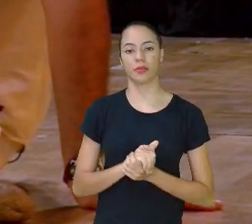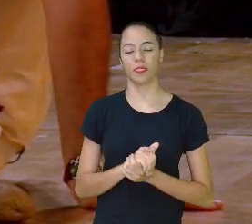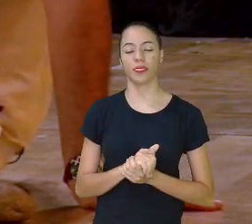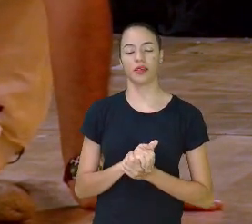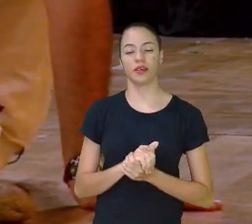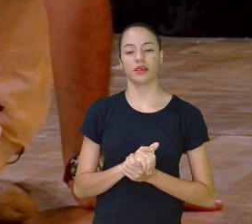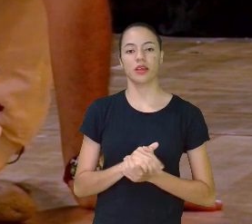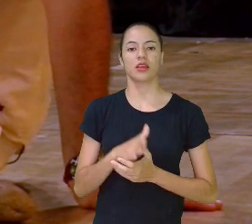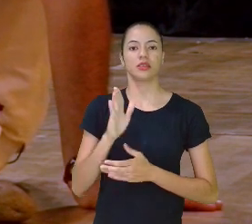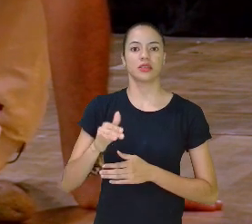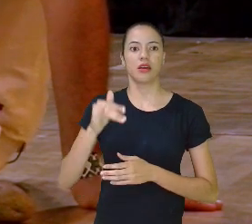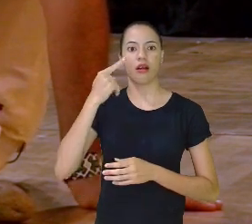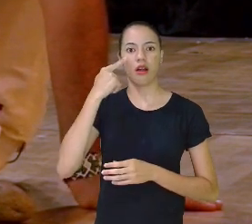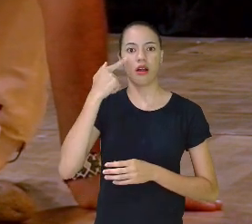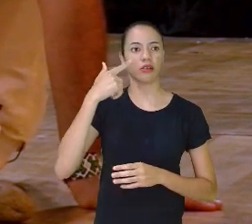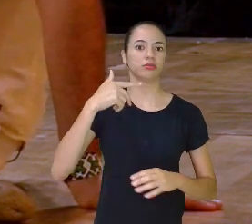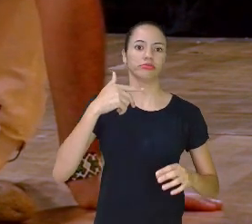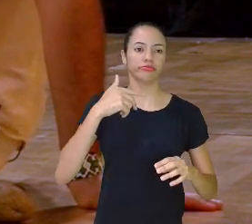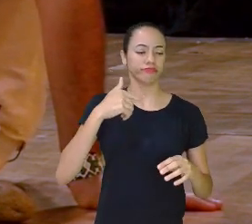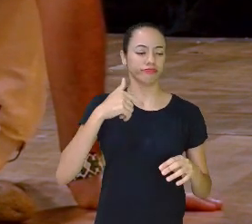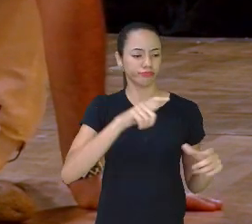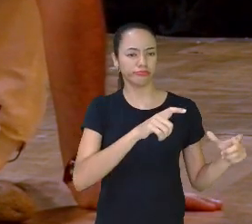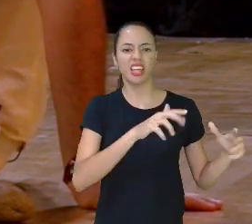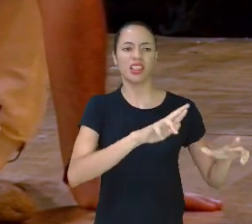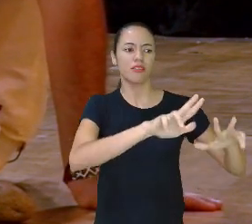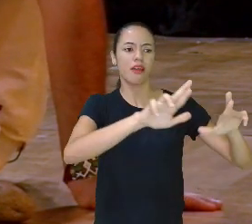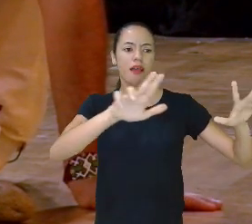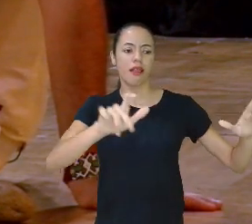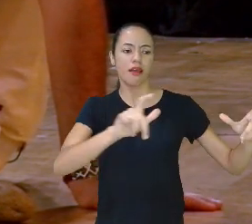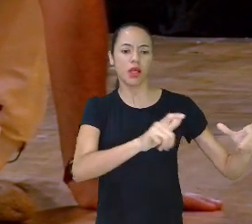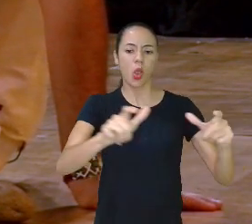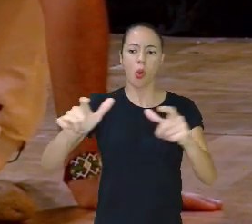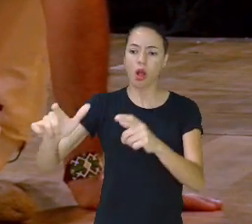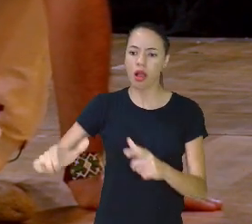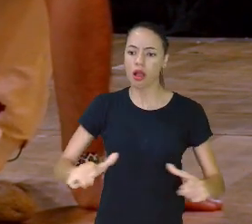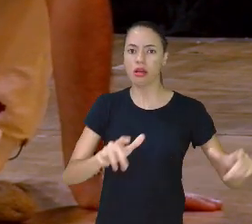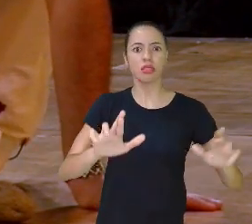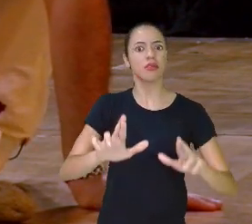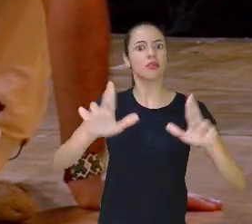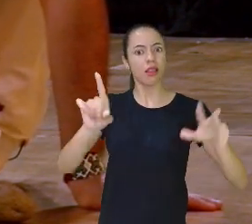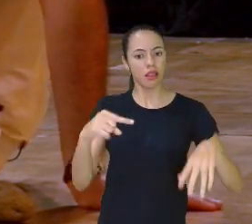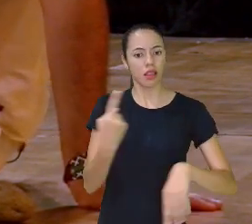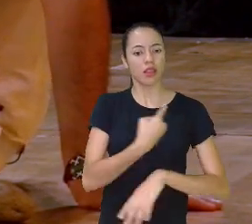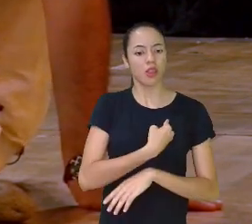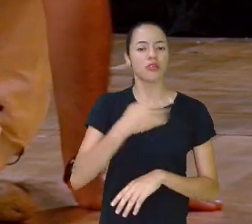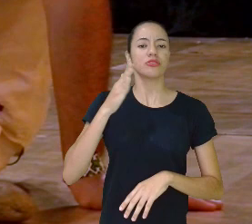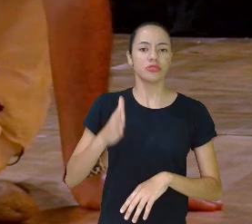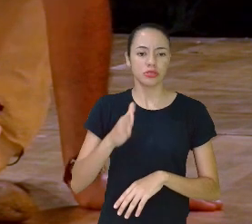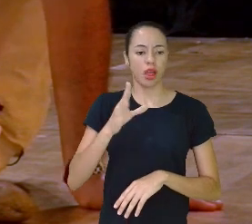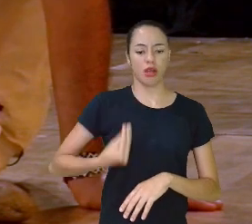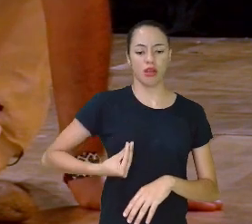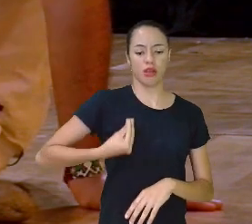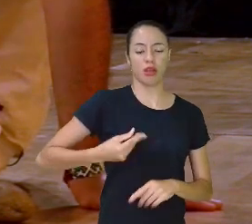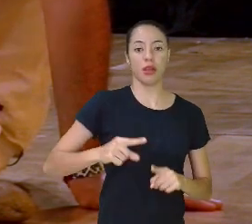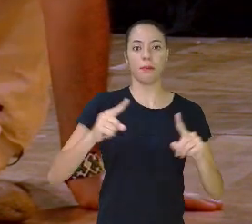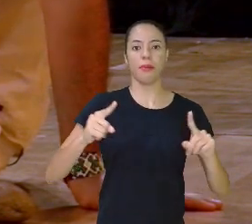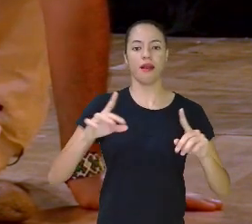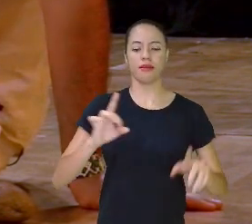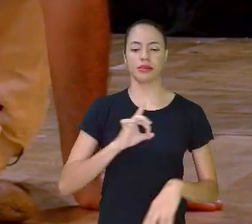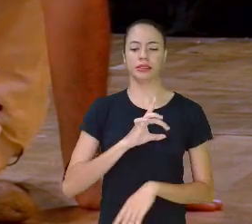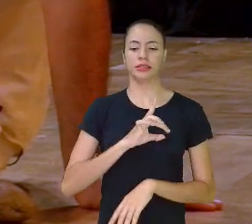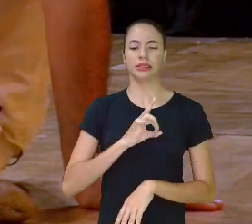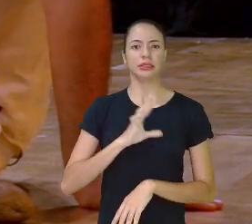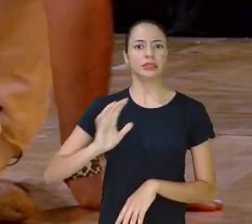caímos em diferentes escalas e em diferentes lugares do mundo. mas temos muito medo do que vai